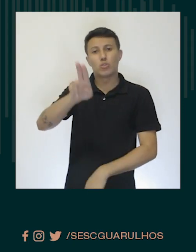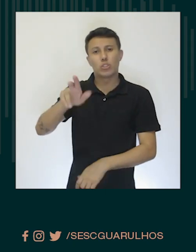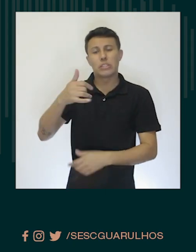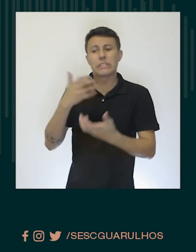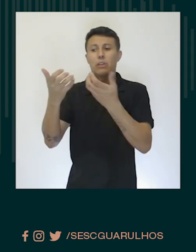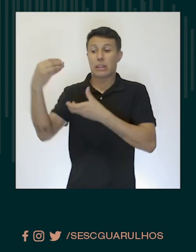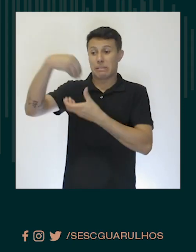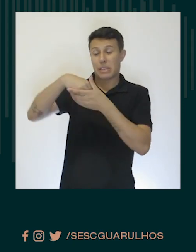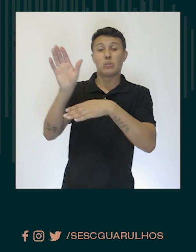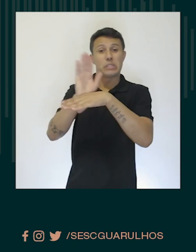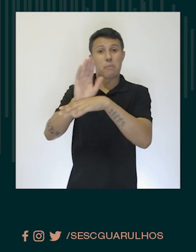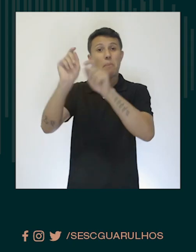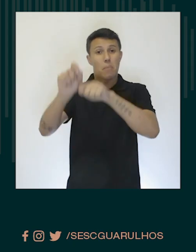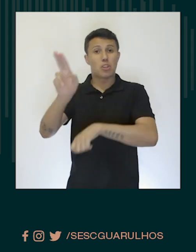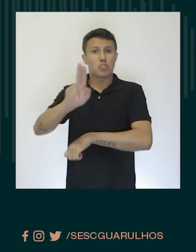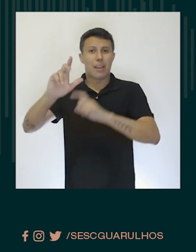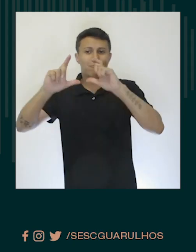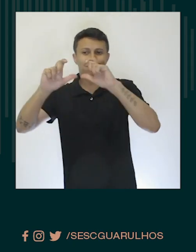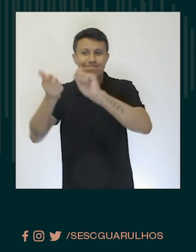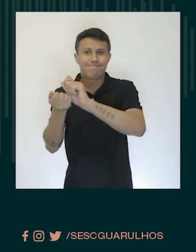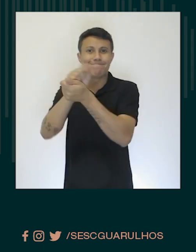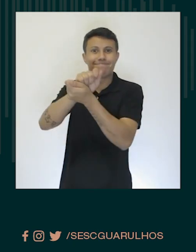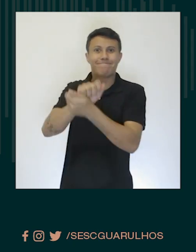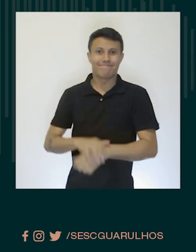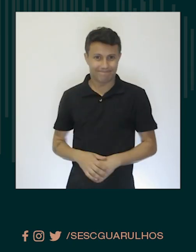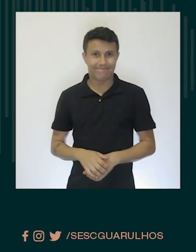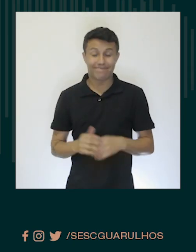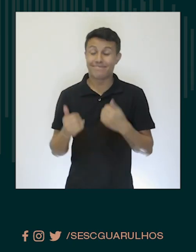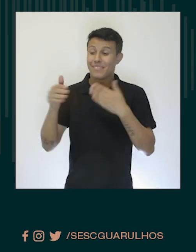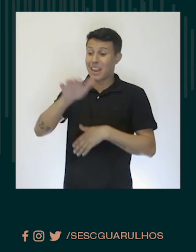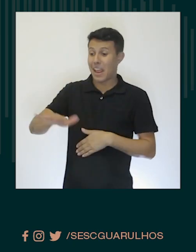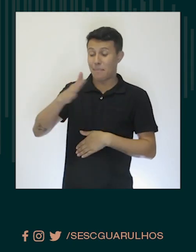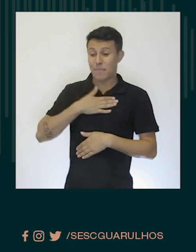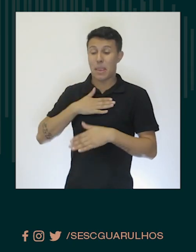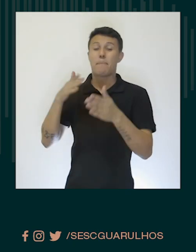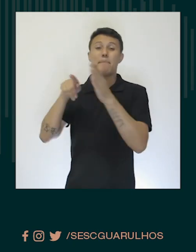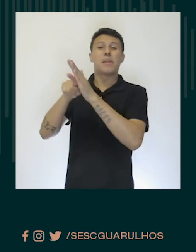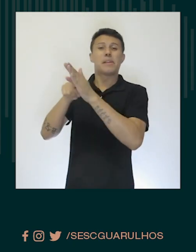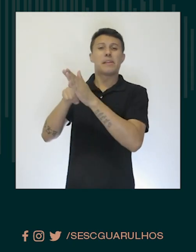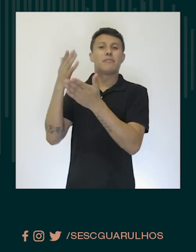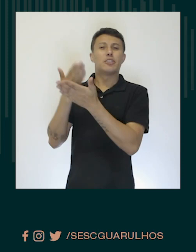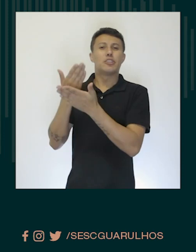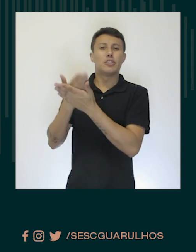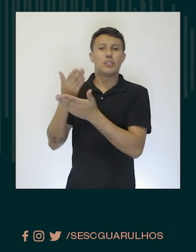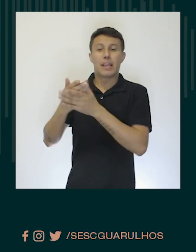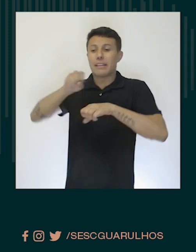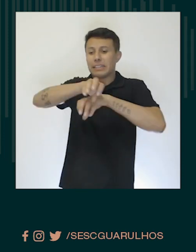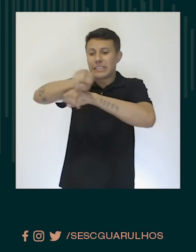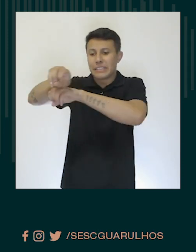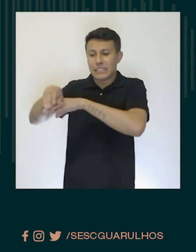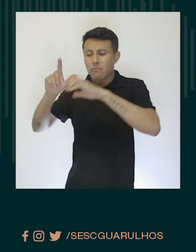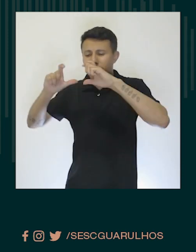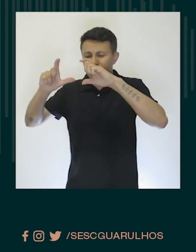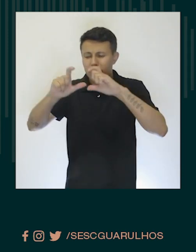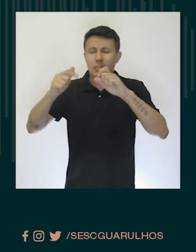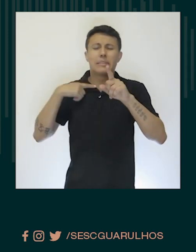que pode ser usado, que é usado no cinema e pode ser usado também na fotografia. Para minha área de pesquisa, né, que é a área do